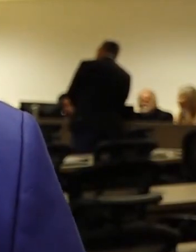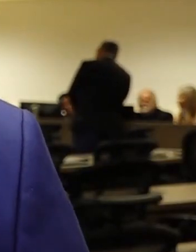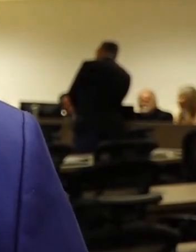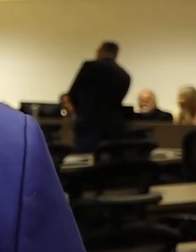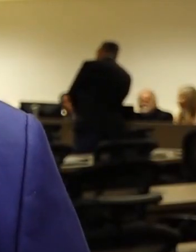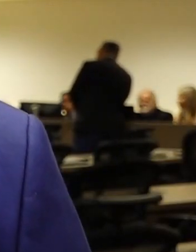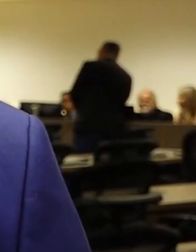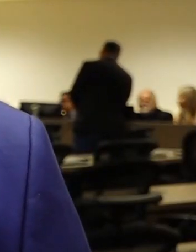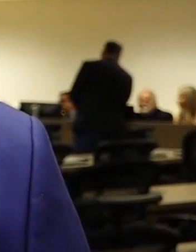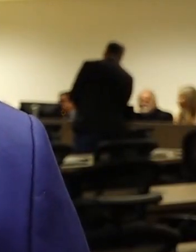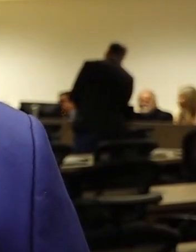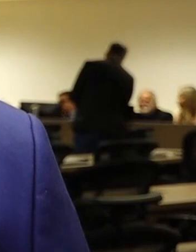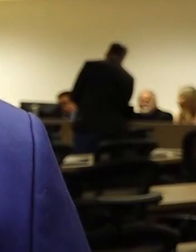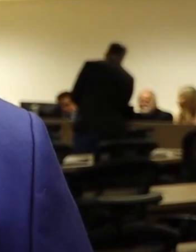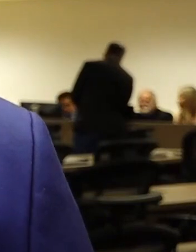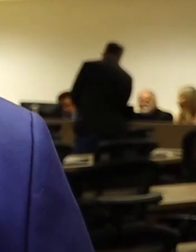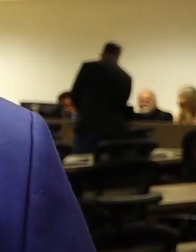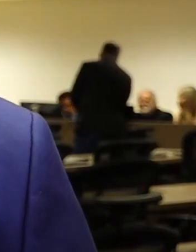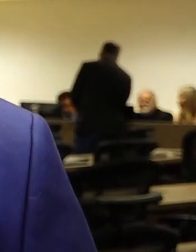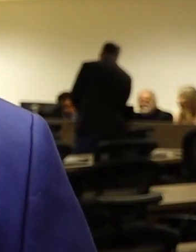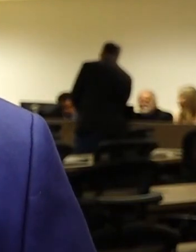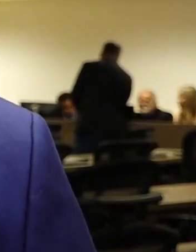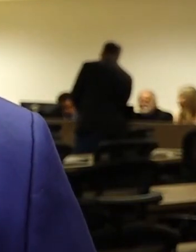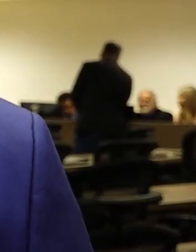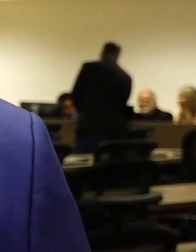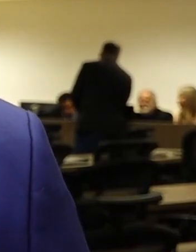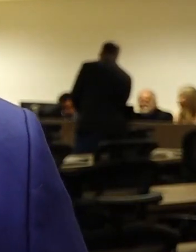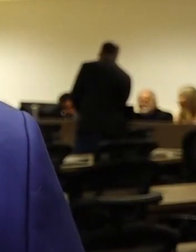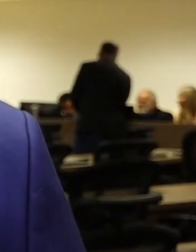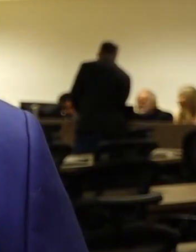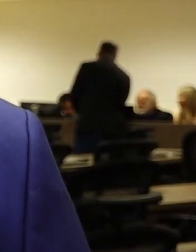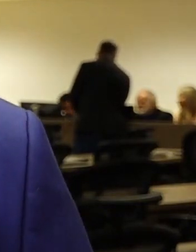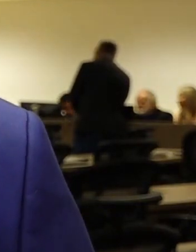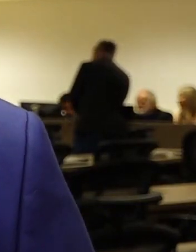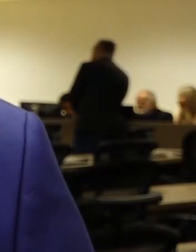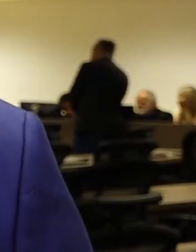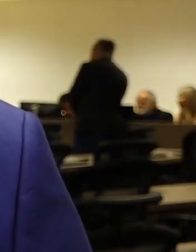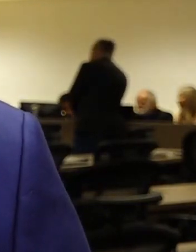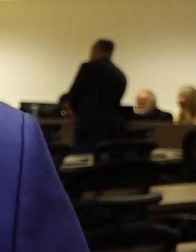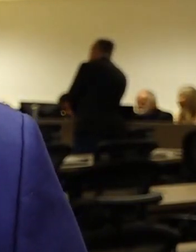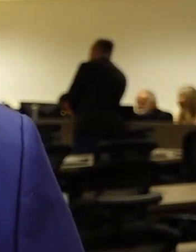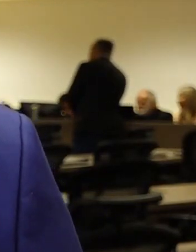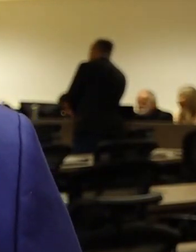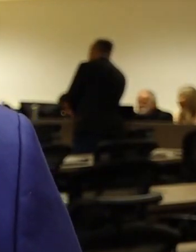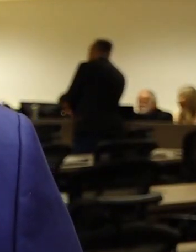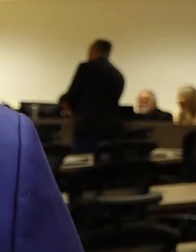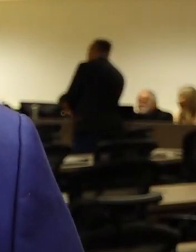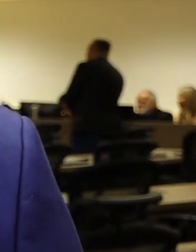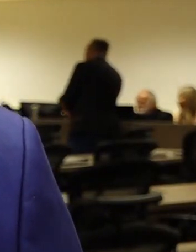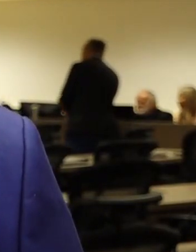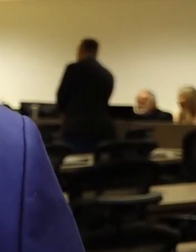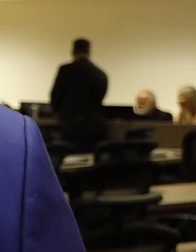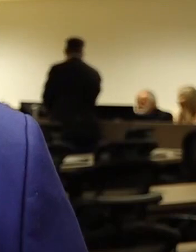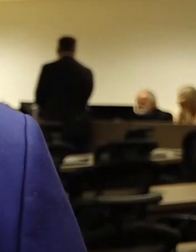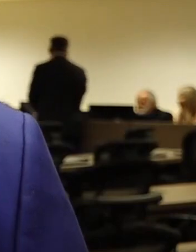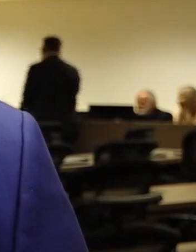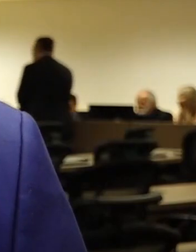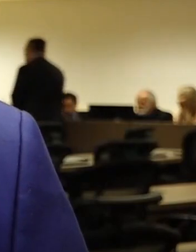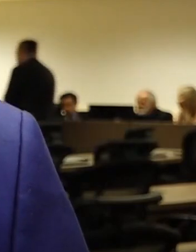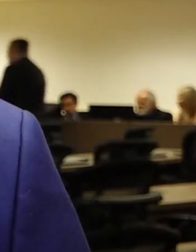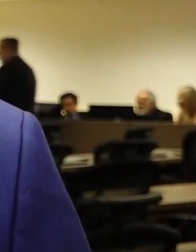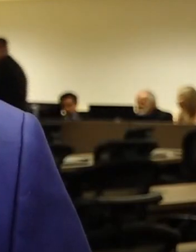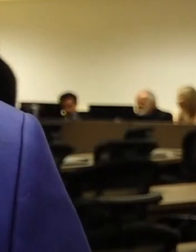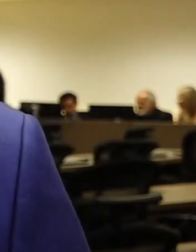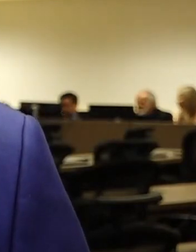abordando a parte do idoso, alguns abordando a parte das mulheres, a incentivo à colocação de títulos de eleitor pelo